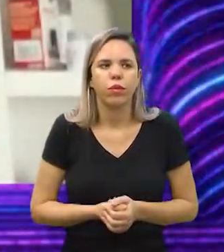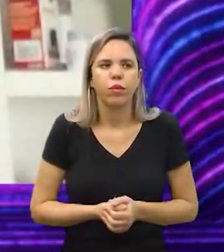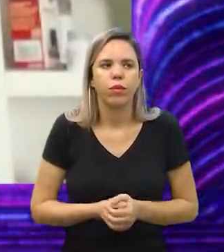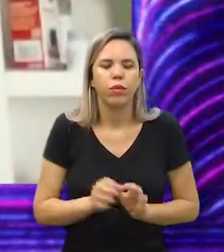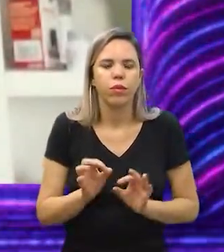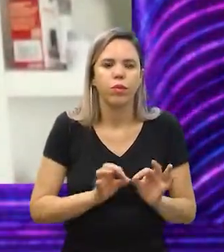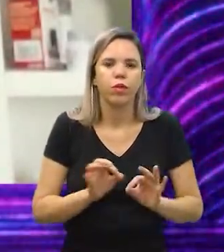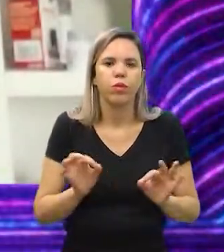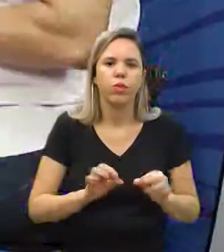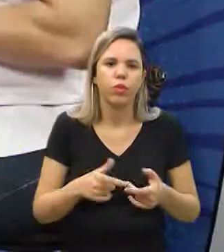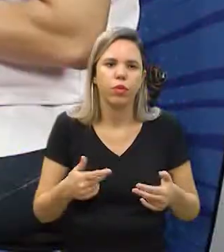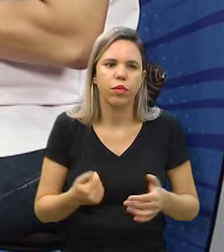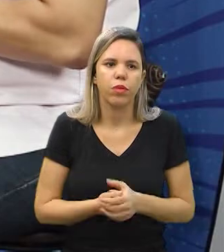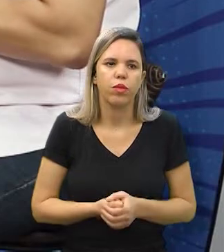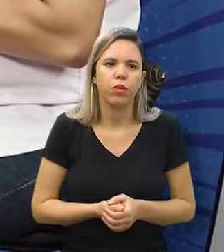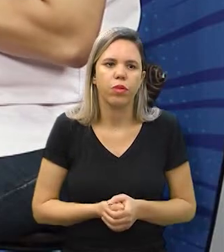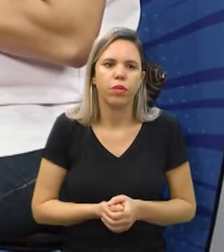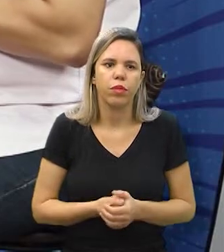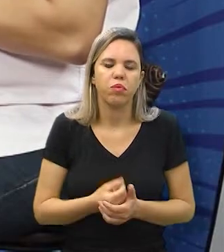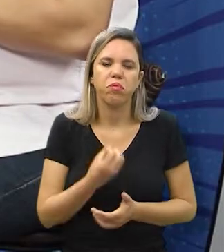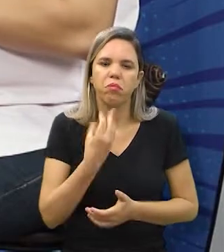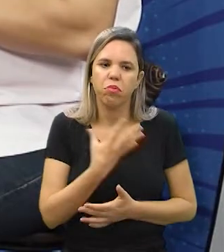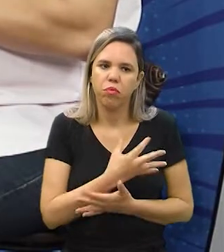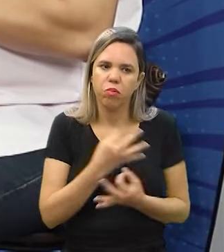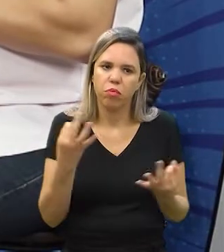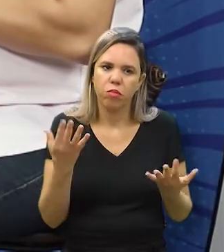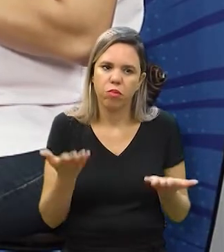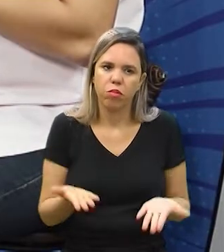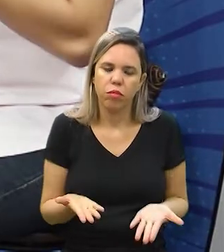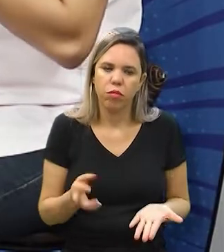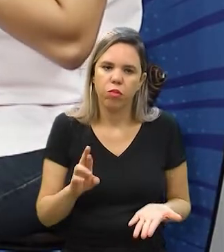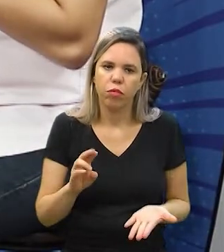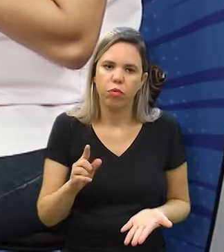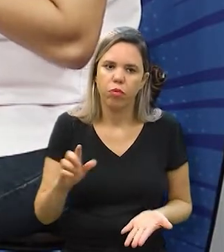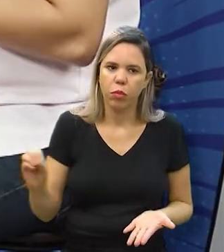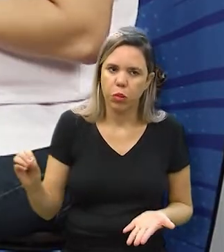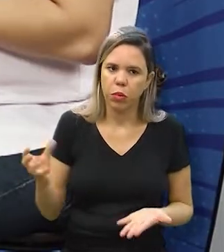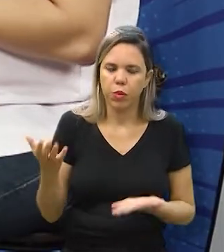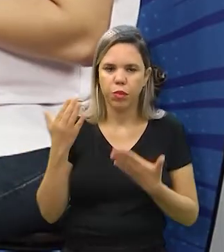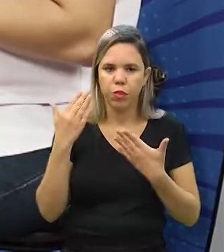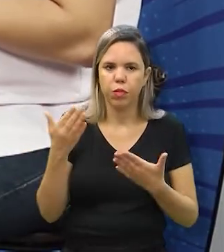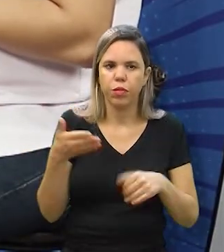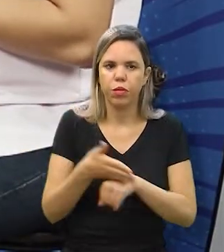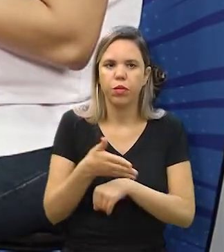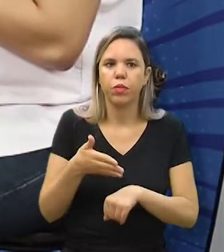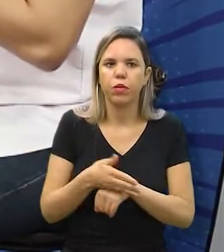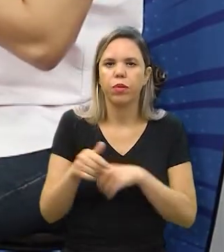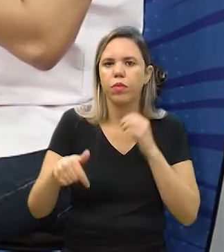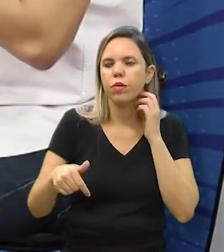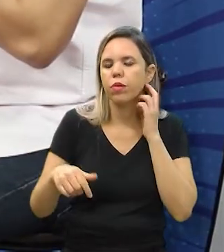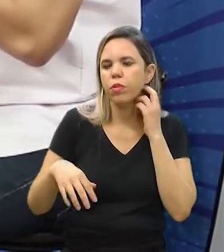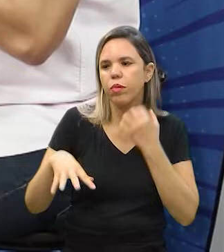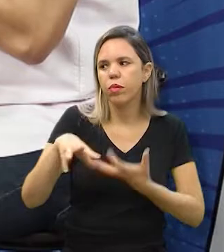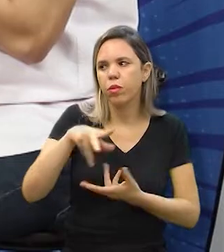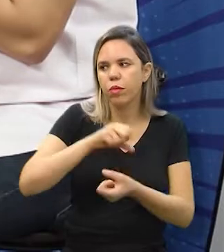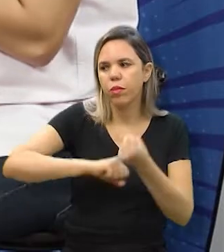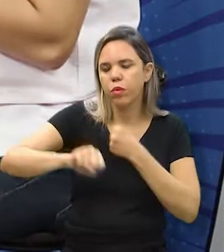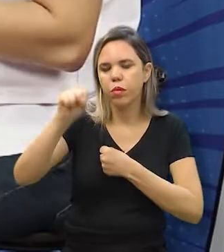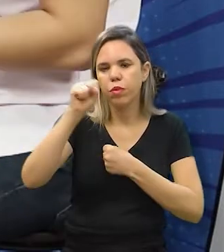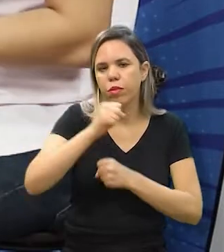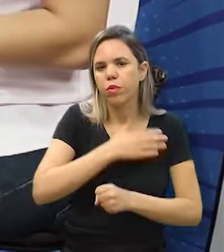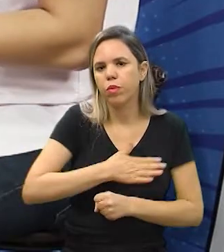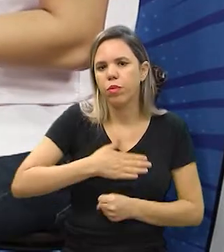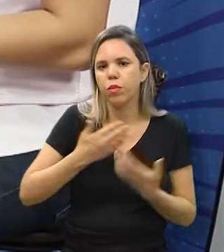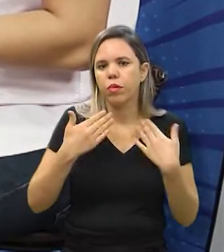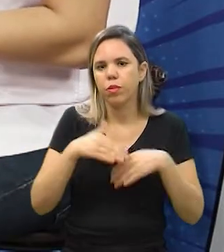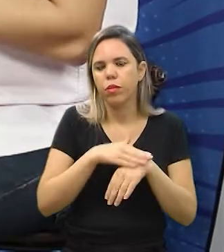bem arquitetado. Muito bem. Olha só, Rogério, quero agradecer a sua participação aqui no Universo Épico. Adorei o